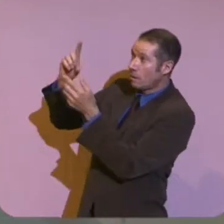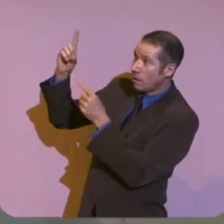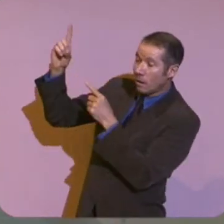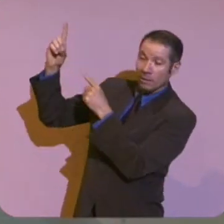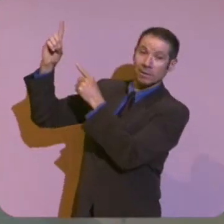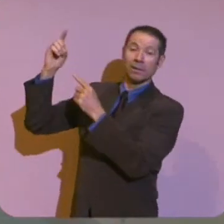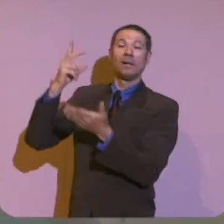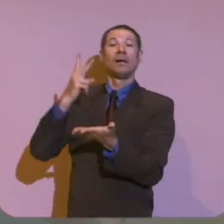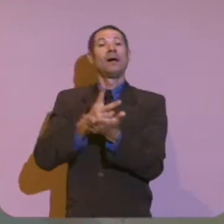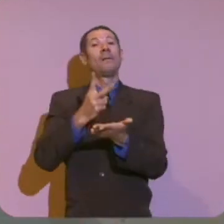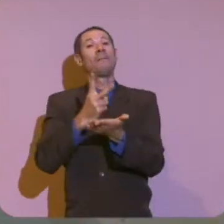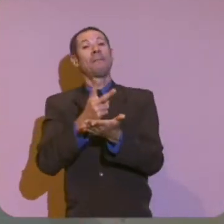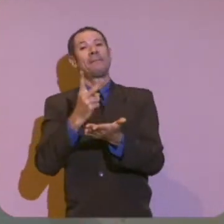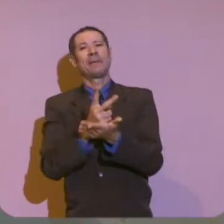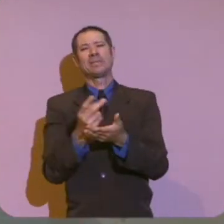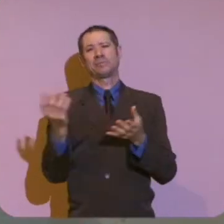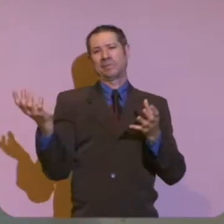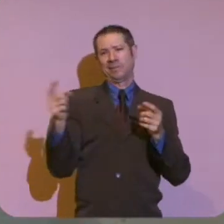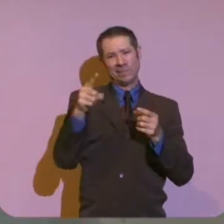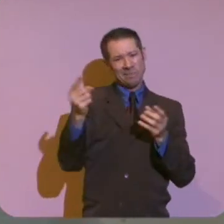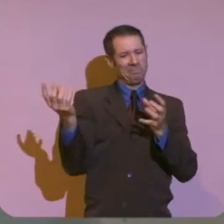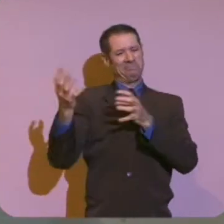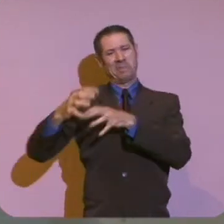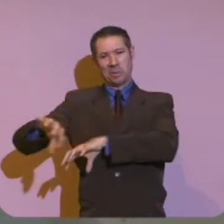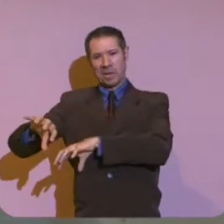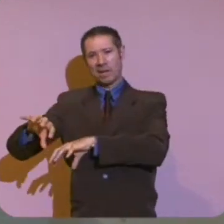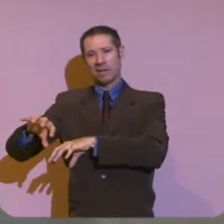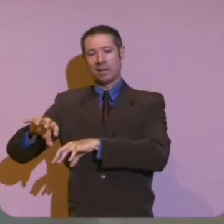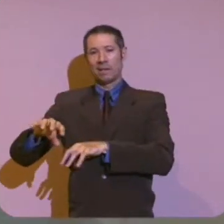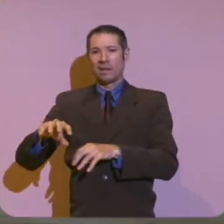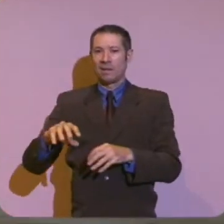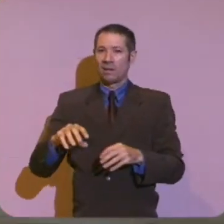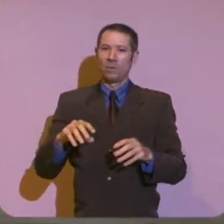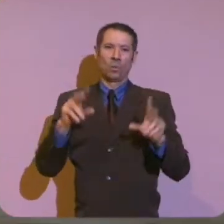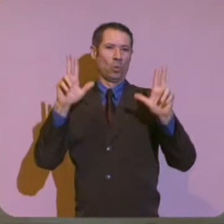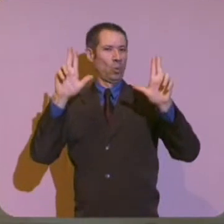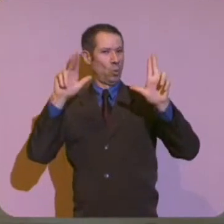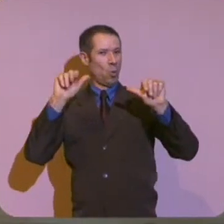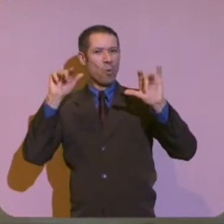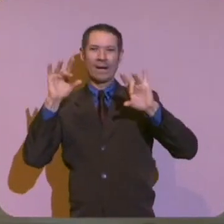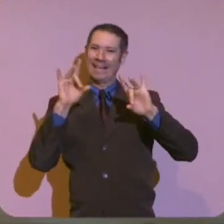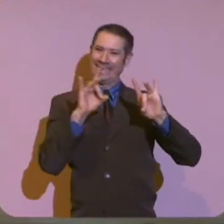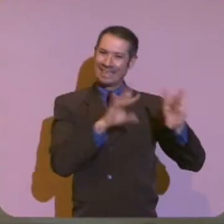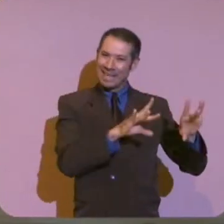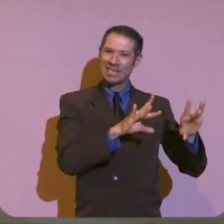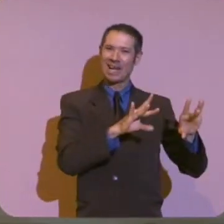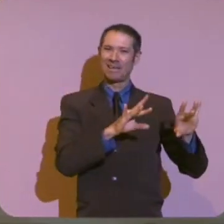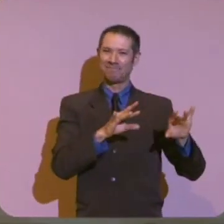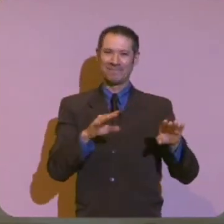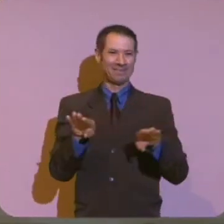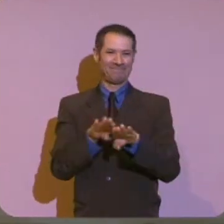E mesmo que você não queira, você não vai deixar de ser barro na mão do oleiro.